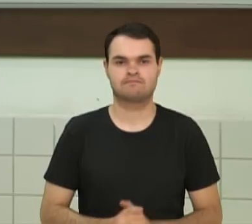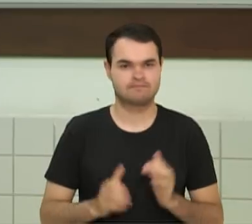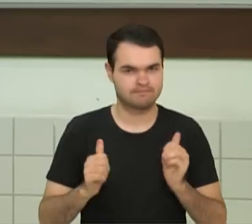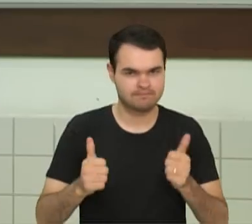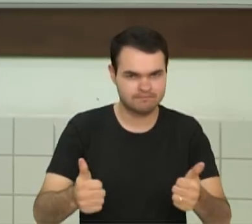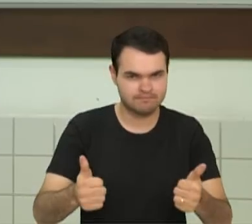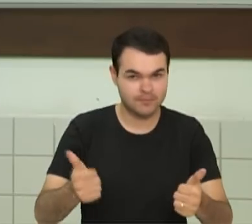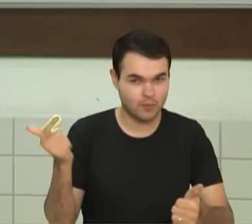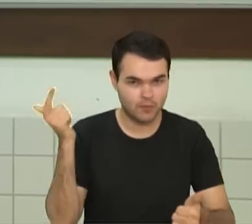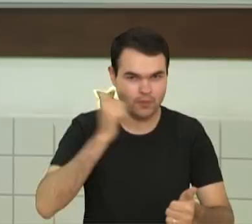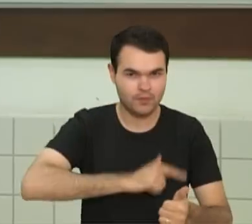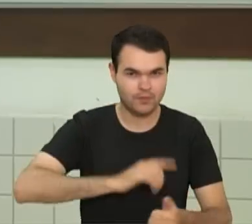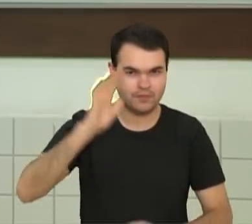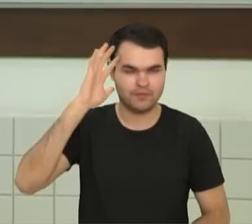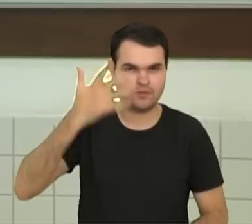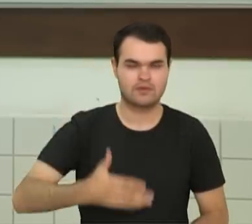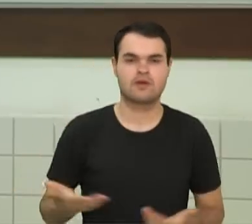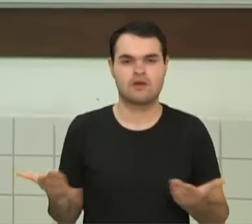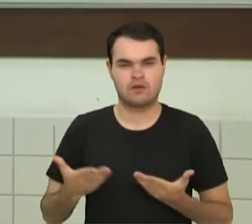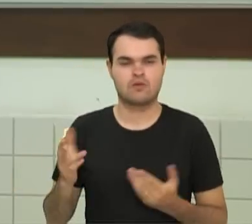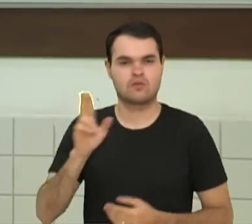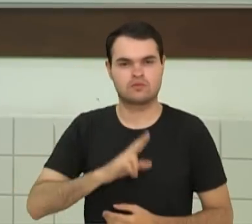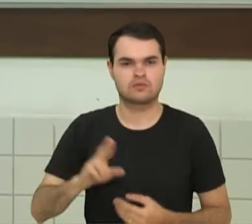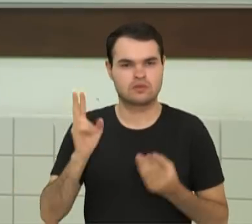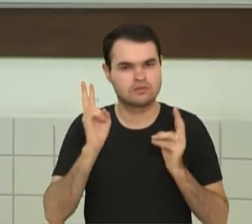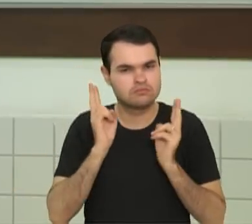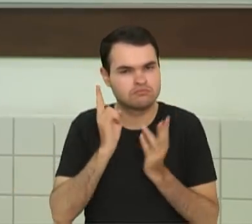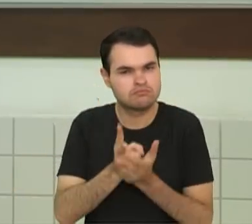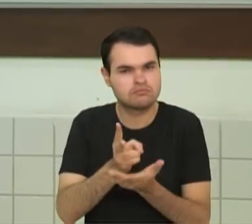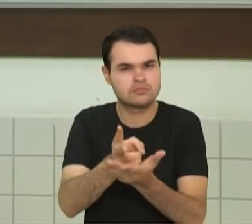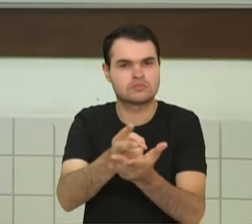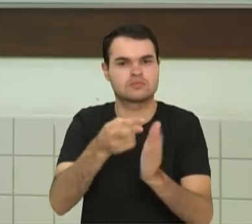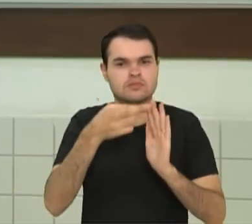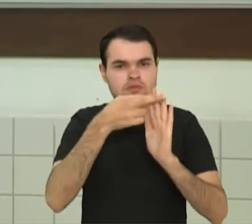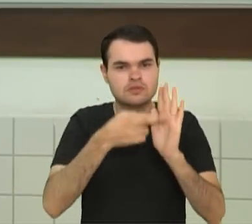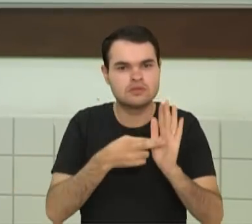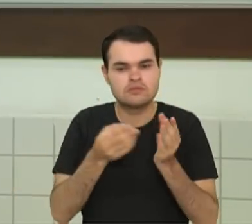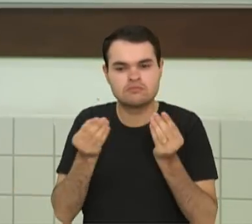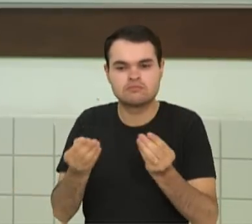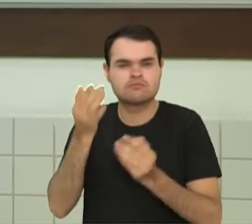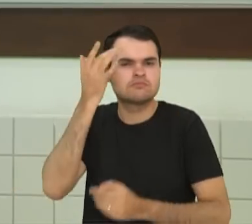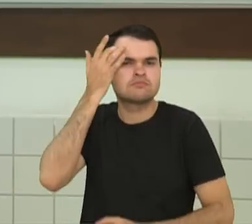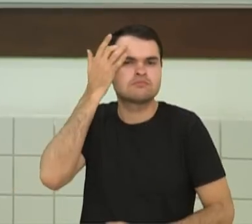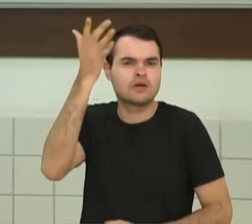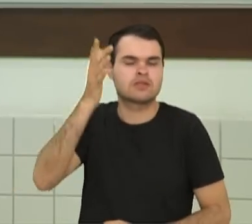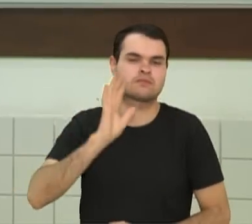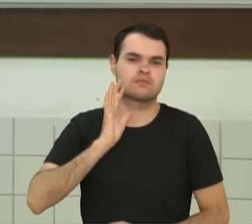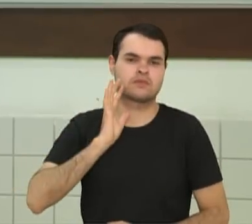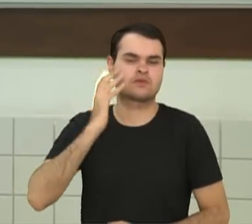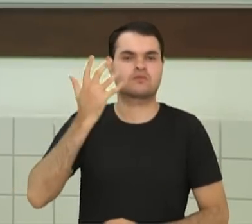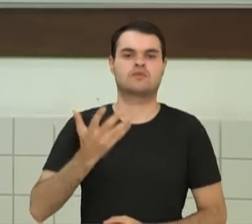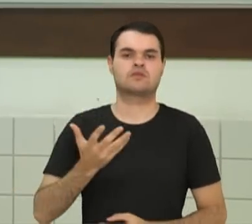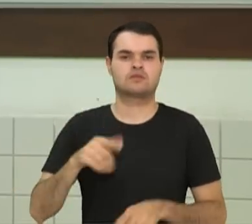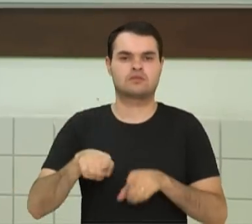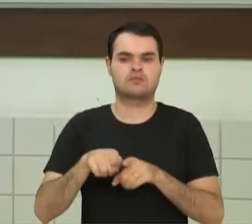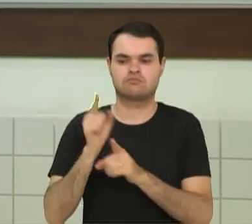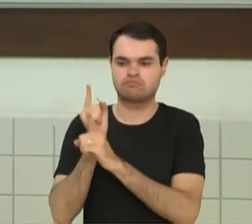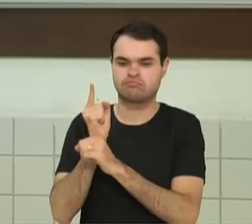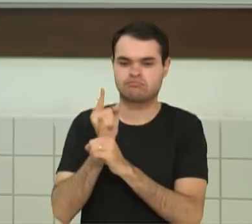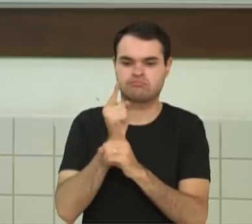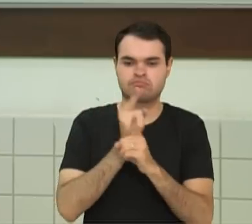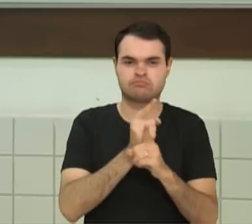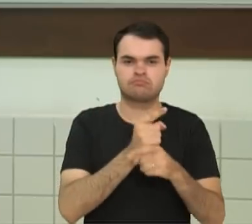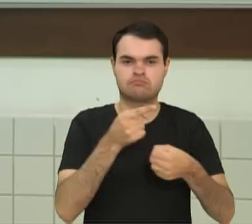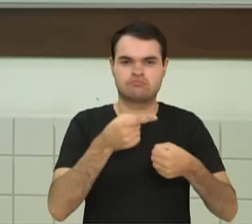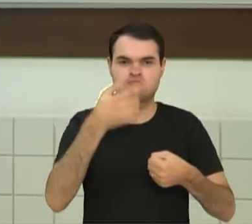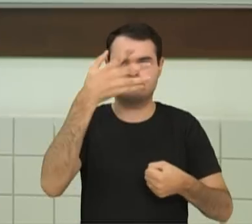E aí, galera, conseguiram fazer? Então, nós vamos usar sempre esse dispositivo prático para resolver e descobrir as potências de